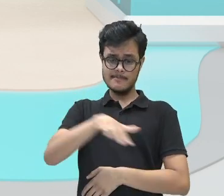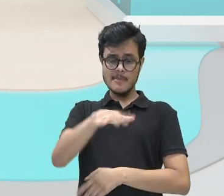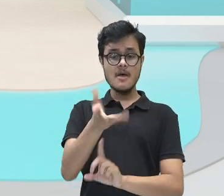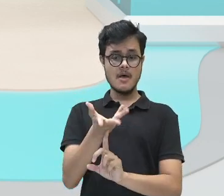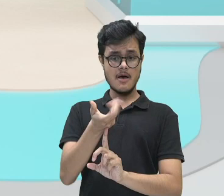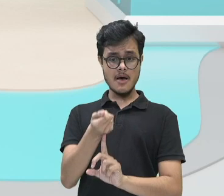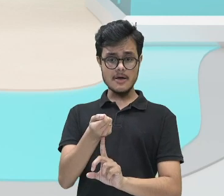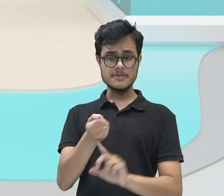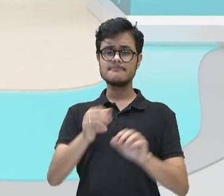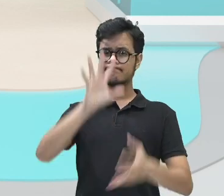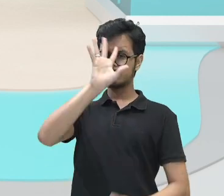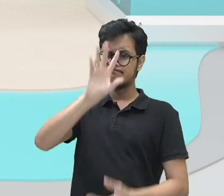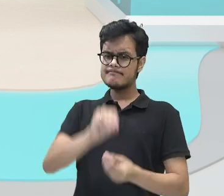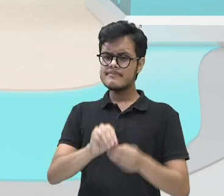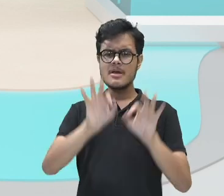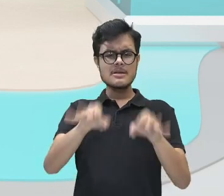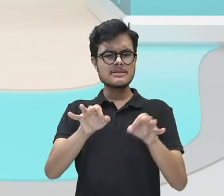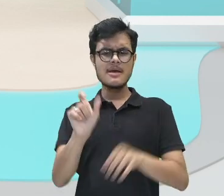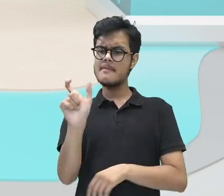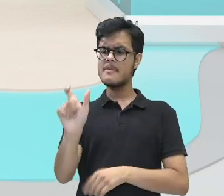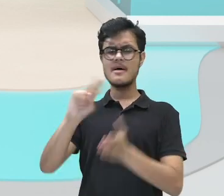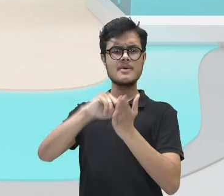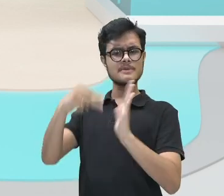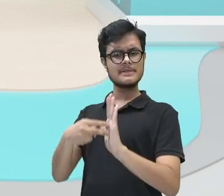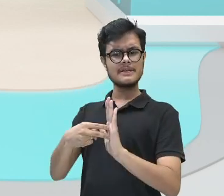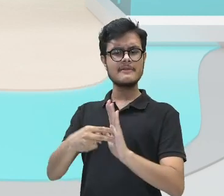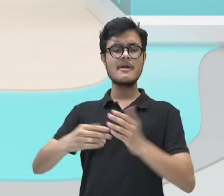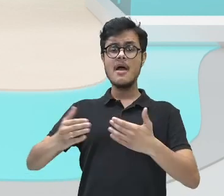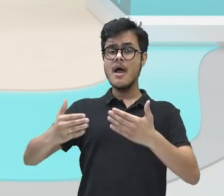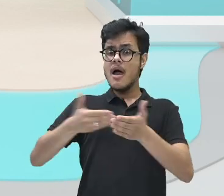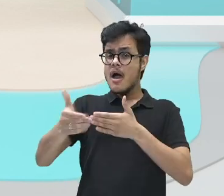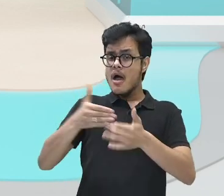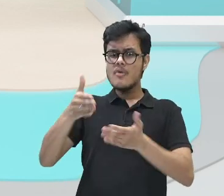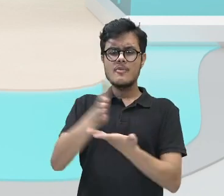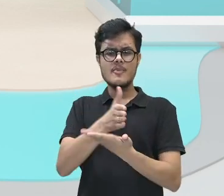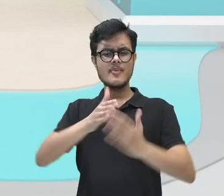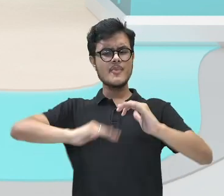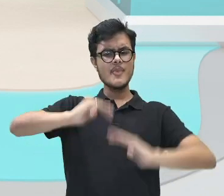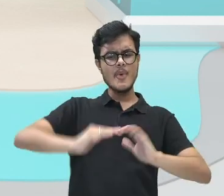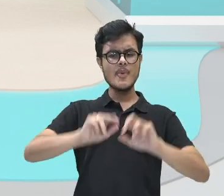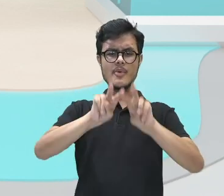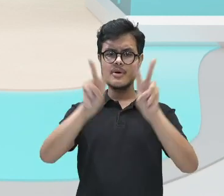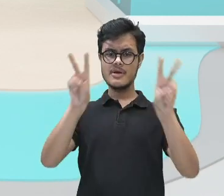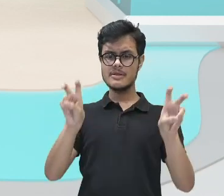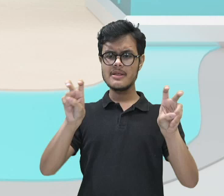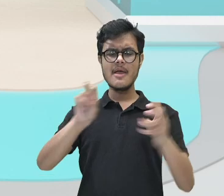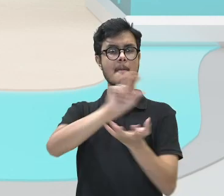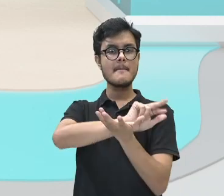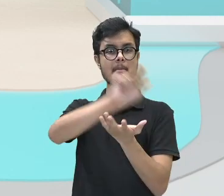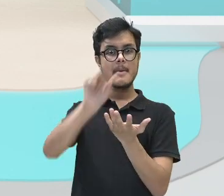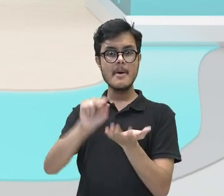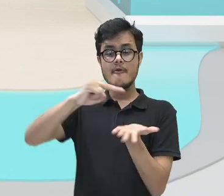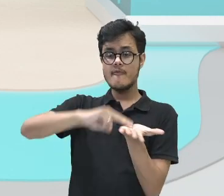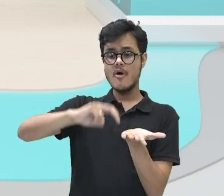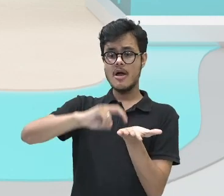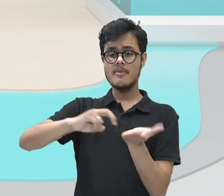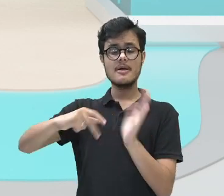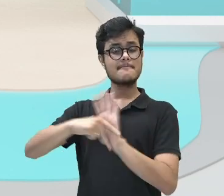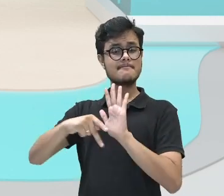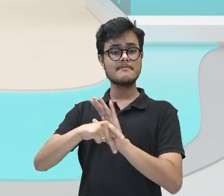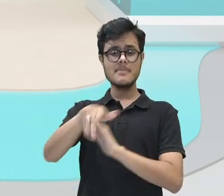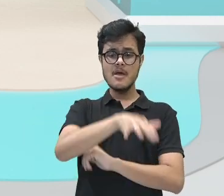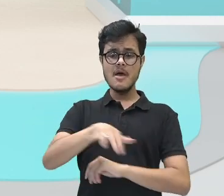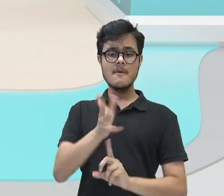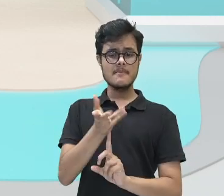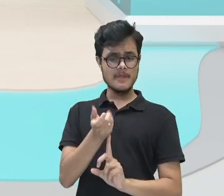arte, para entendermos principalmente alguns profissionais, vamos falar de alguns vocabulários, que